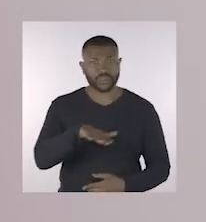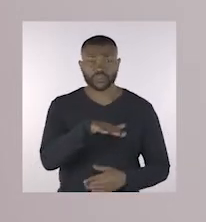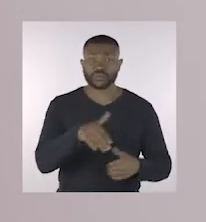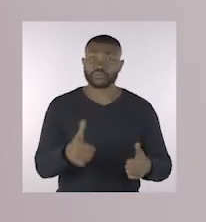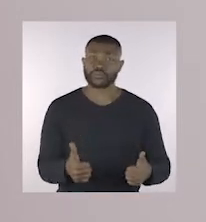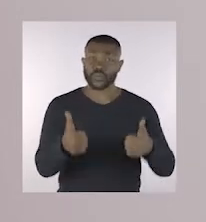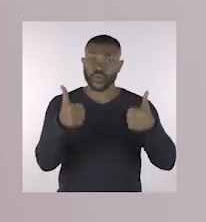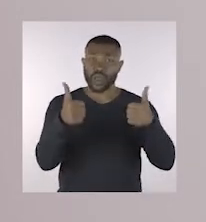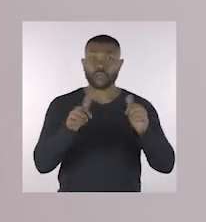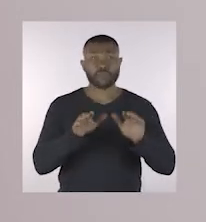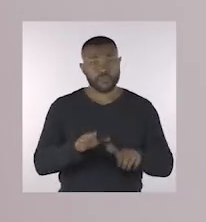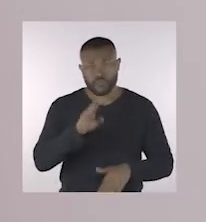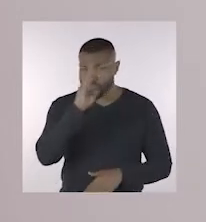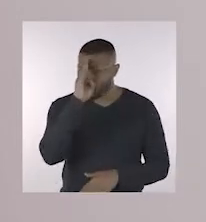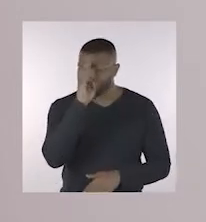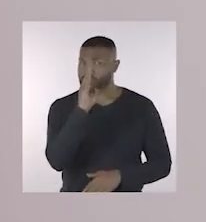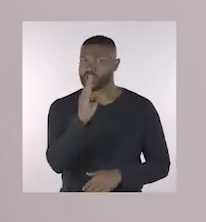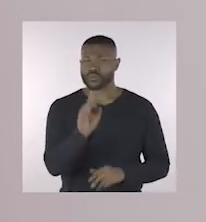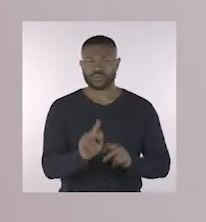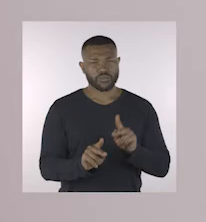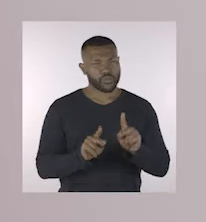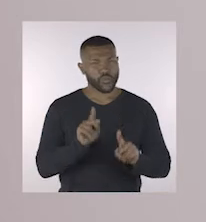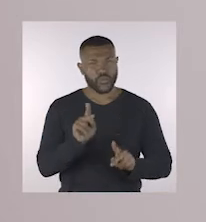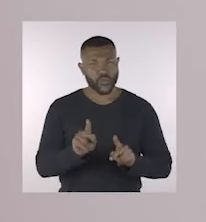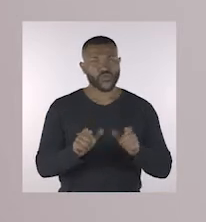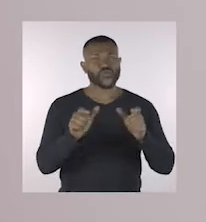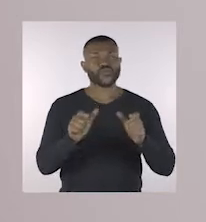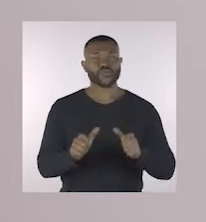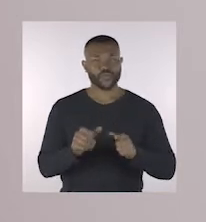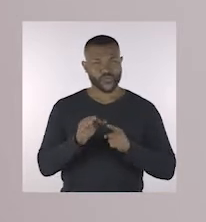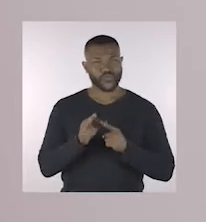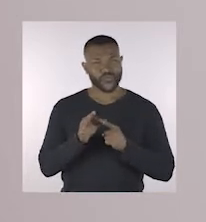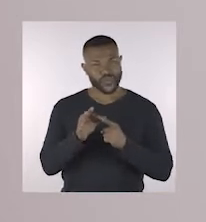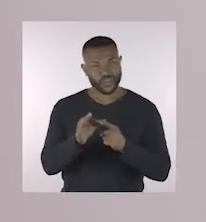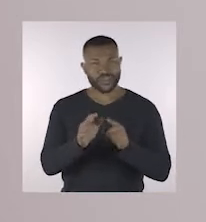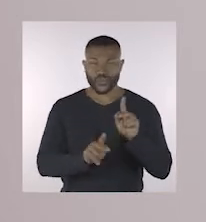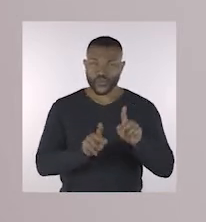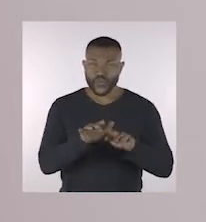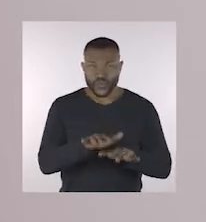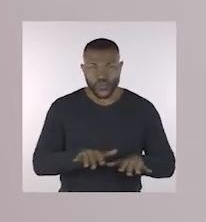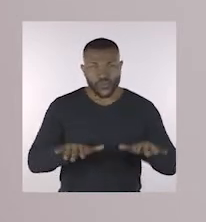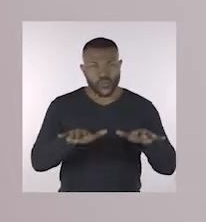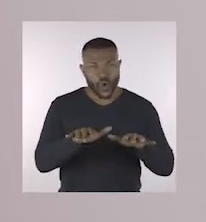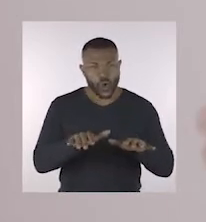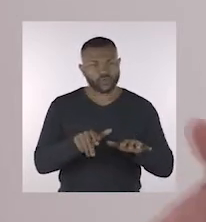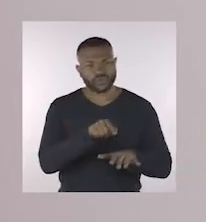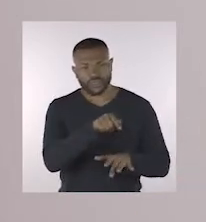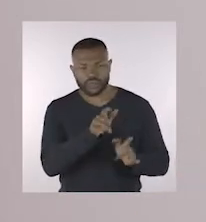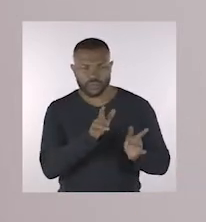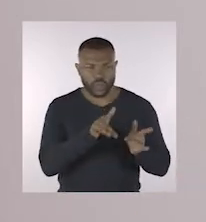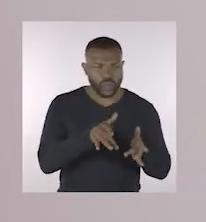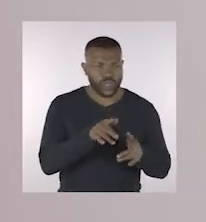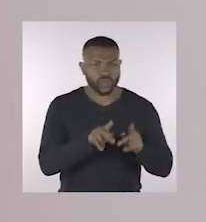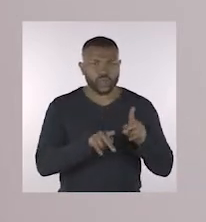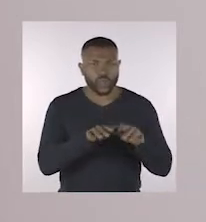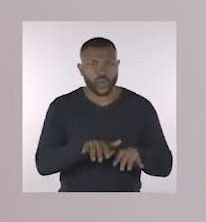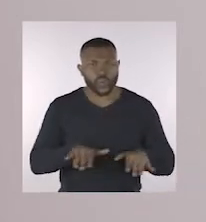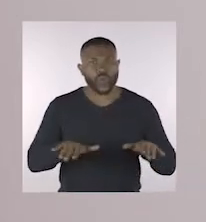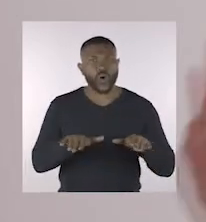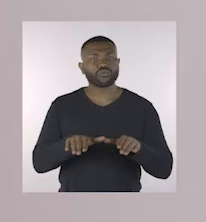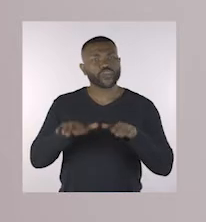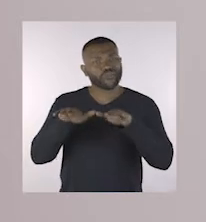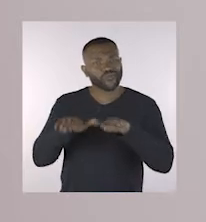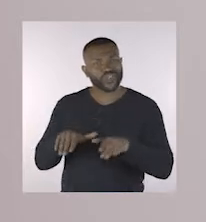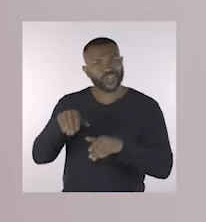melhorar a cidade mas vamos melhorar Principalmente para o povo da periferia para o povo que está excluído para o